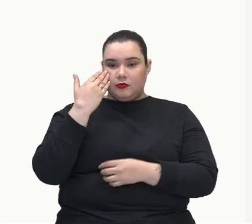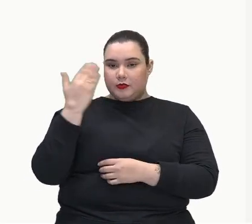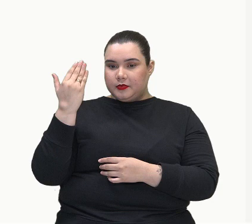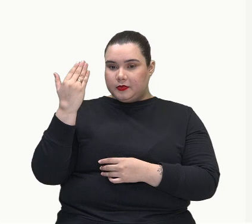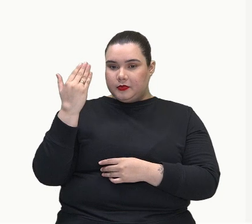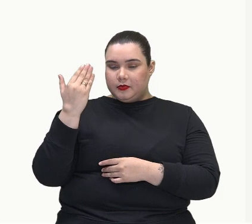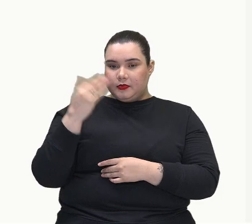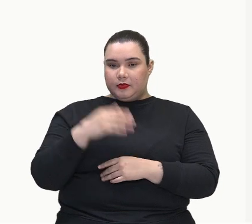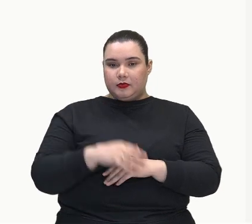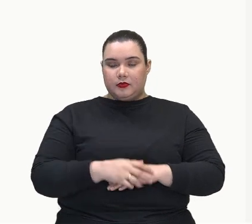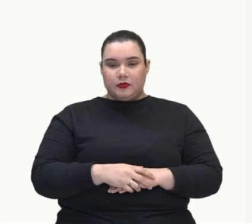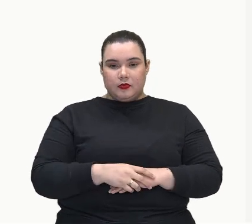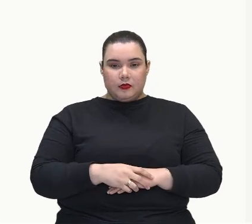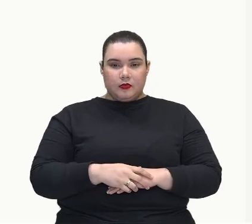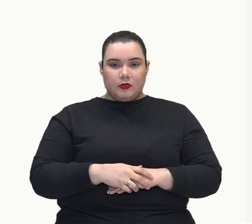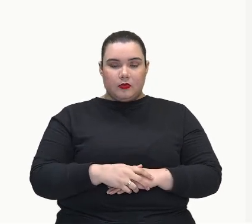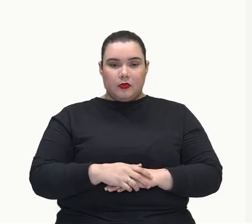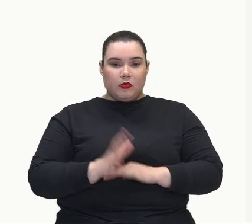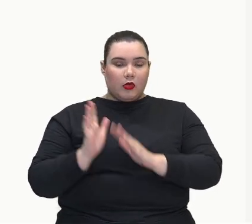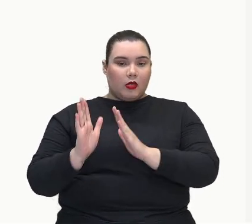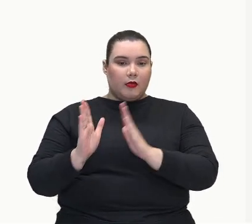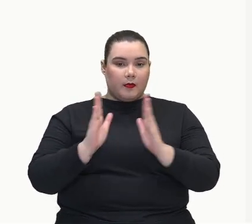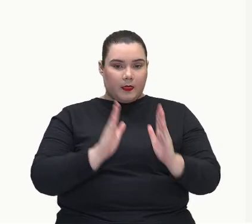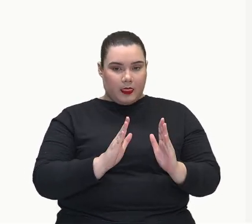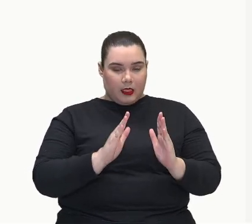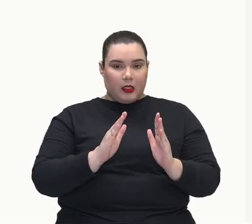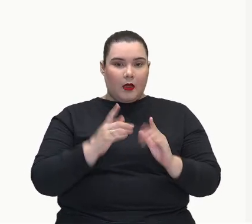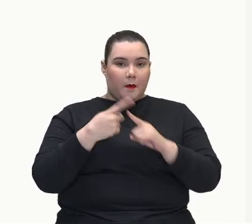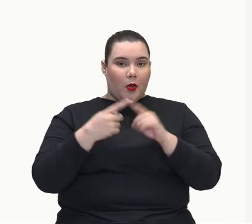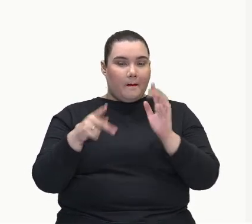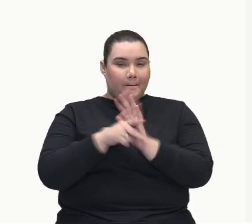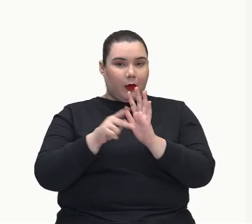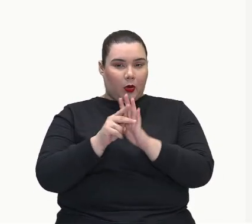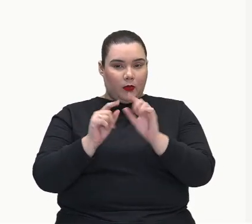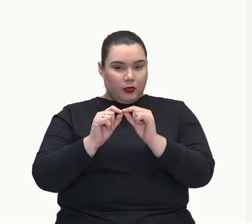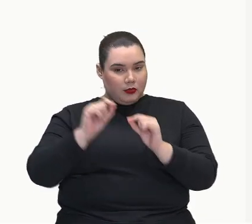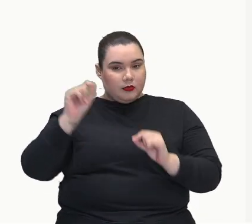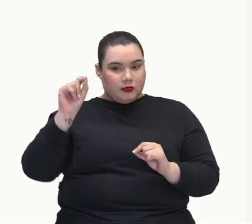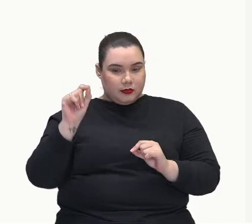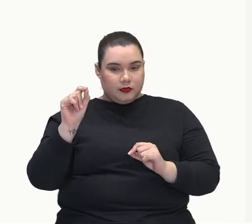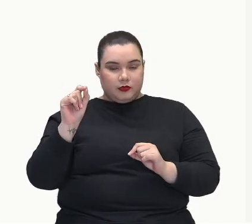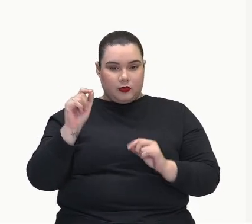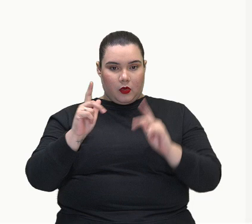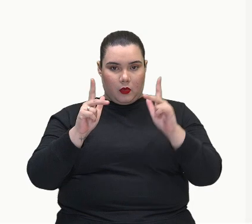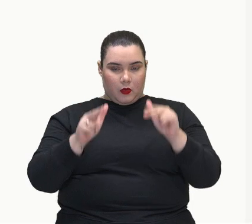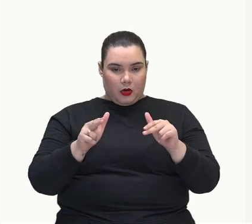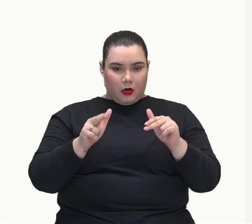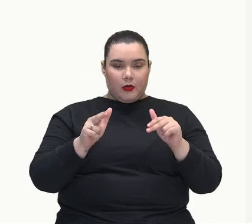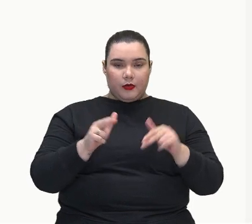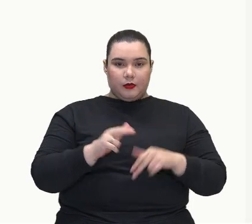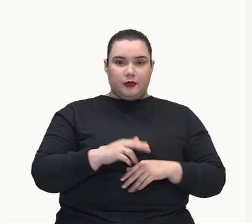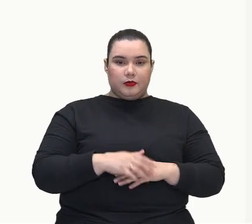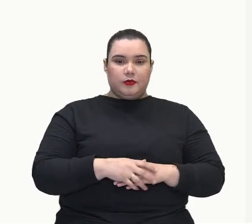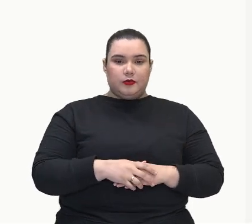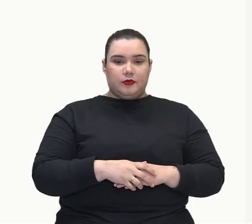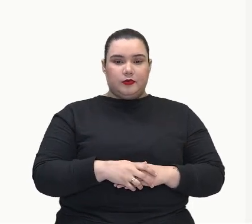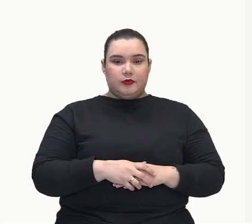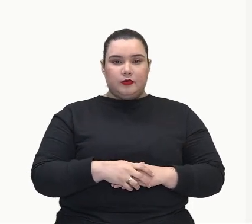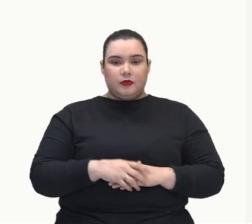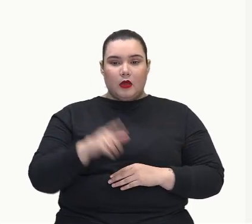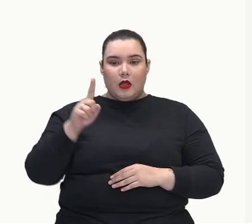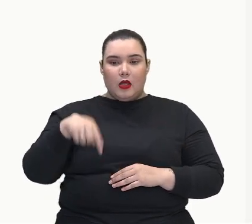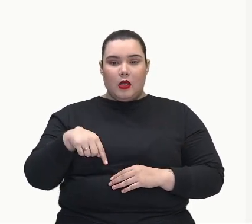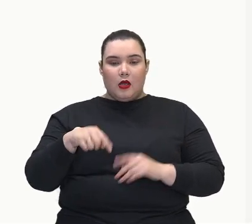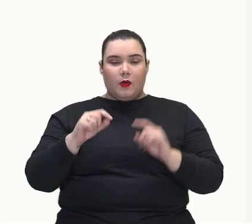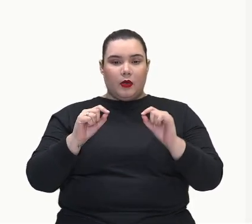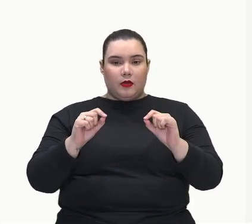x menos 3 sobre x menos 2, porque eles pertencem à mesma reta transversal aqui, é igual